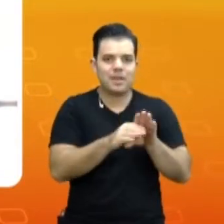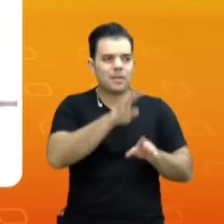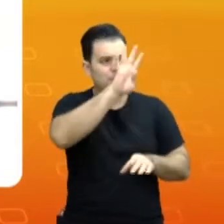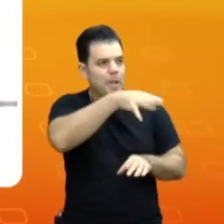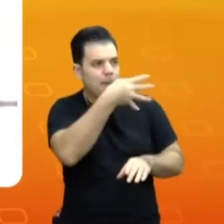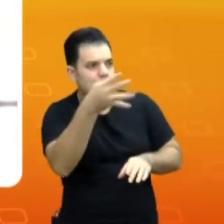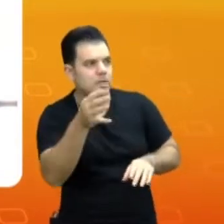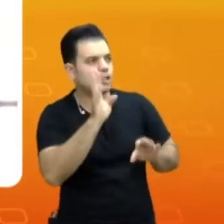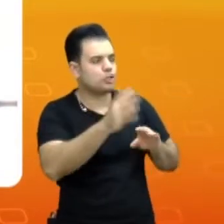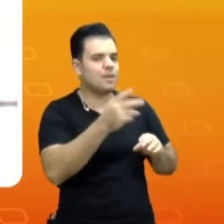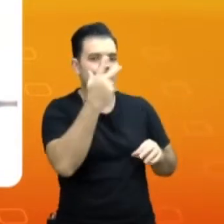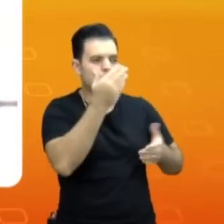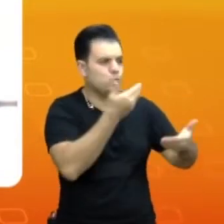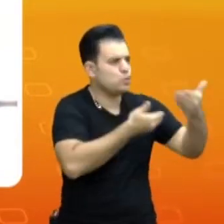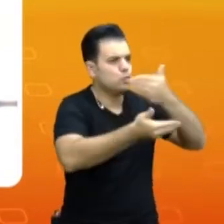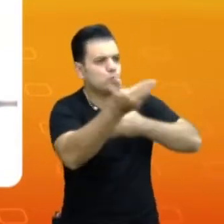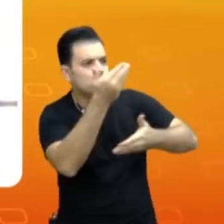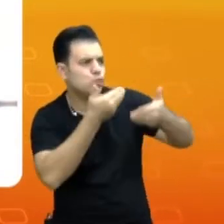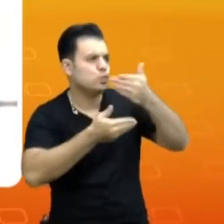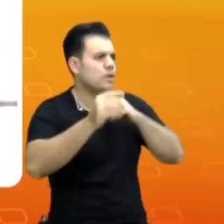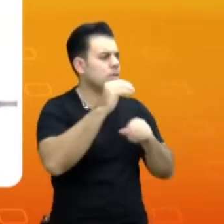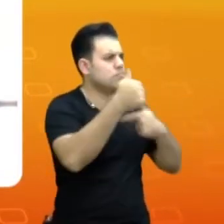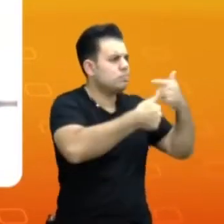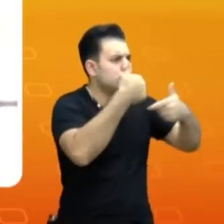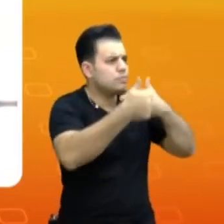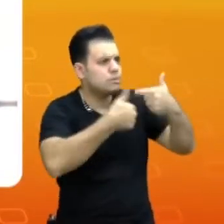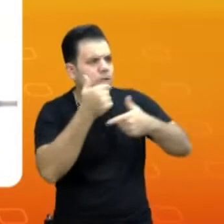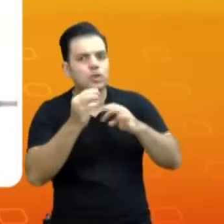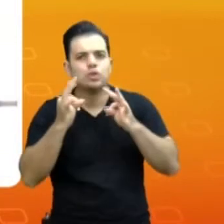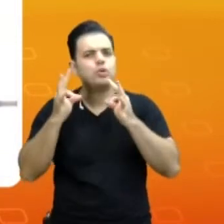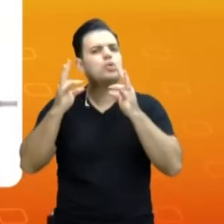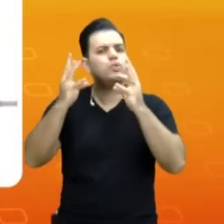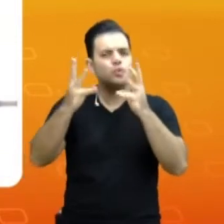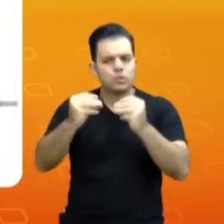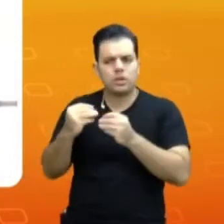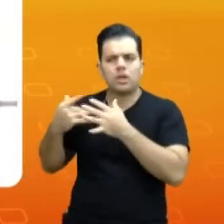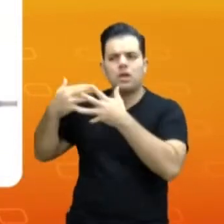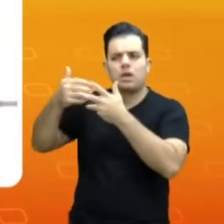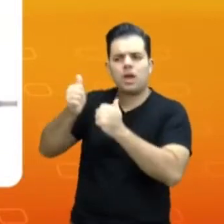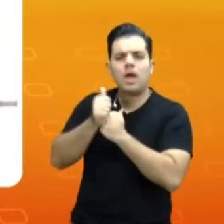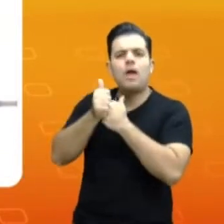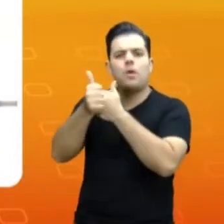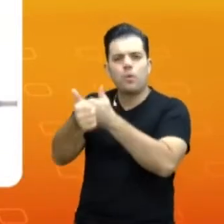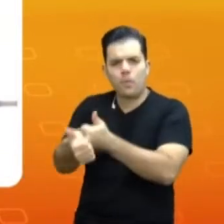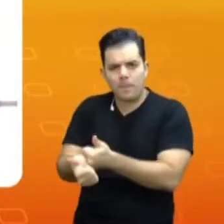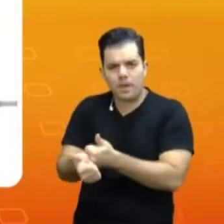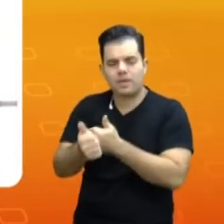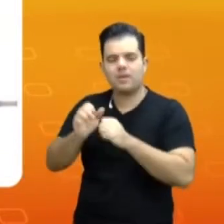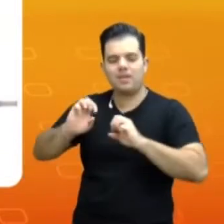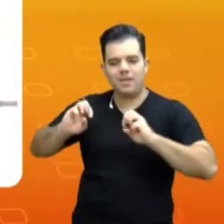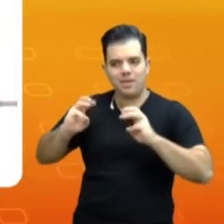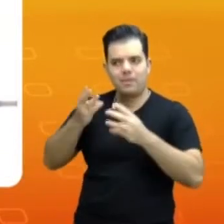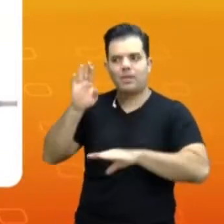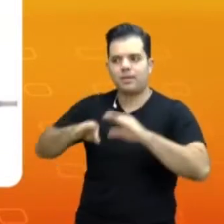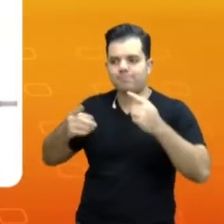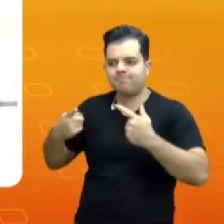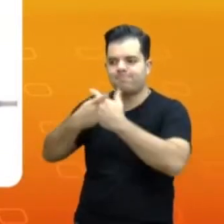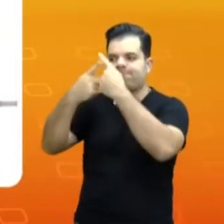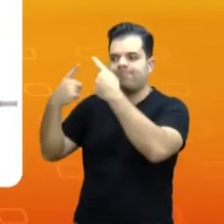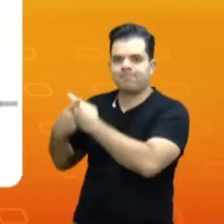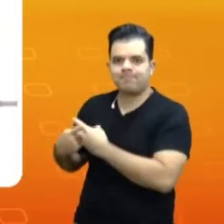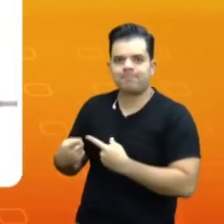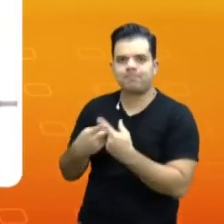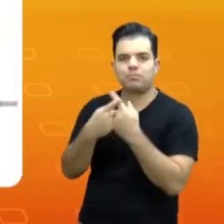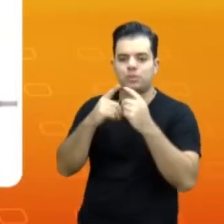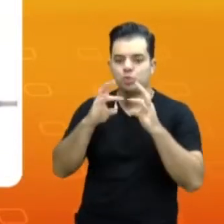coloca esses eventos distribuídos. E durante todo o evento, claro, a gente tem vários eventos que se chocam. Então essa equipe conseguia